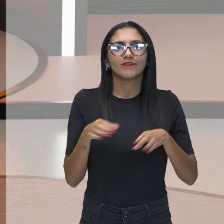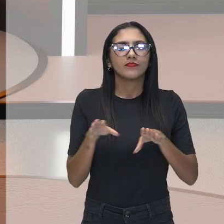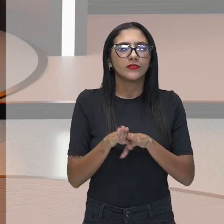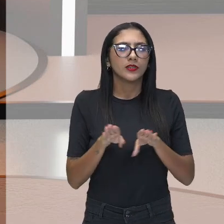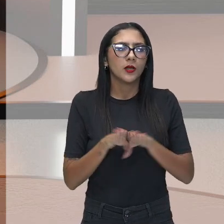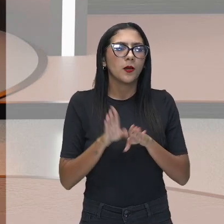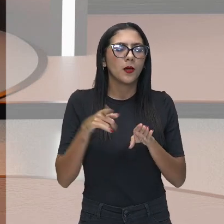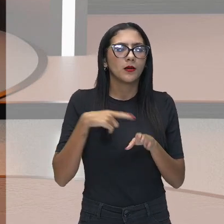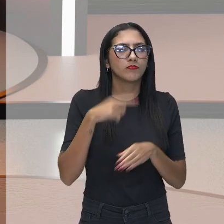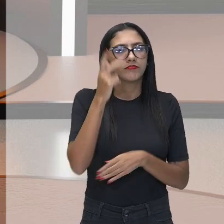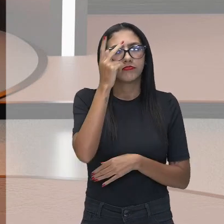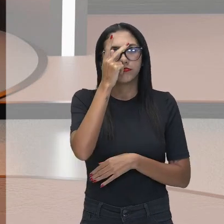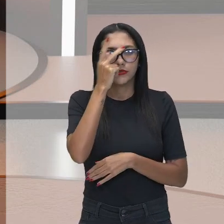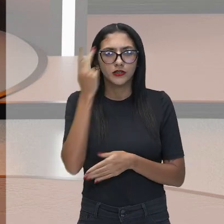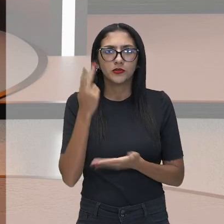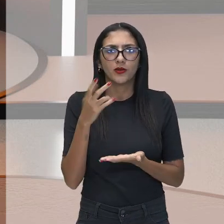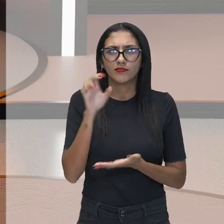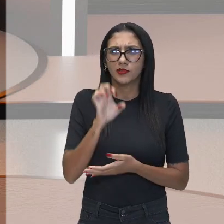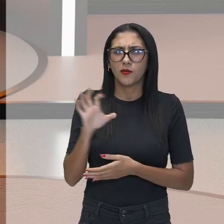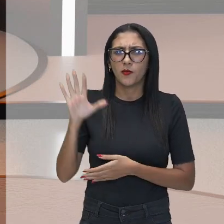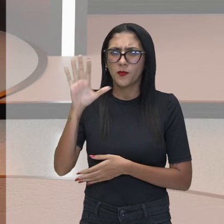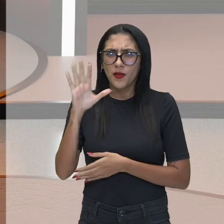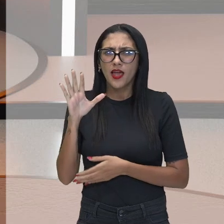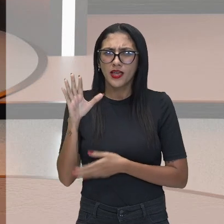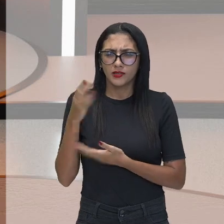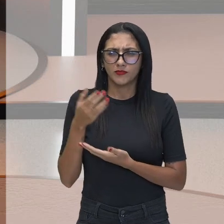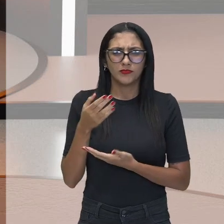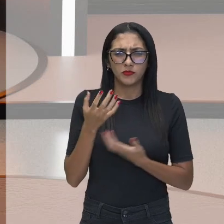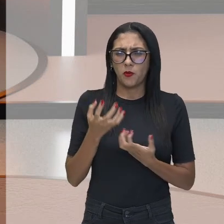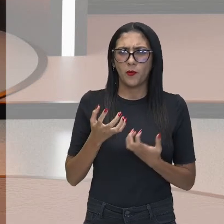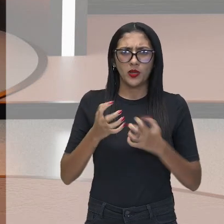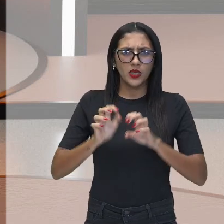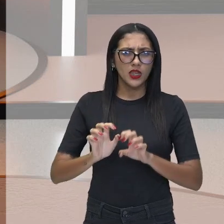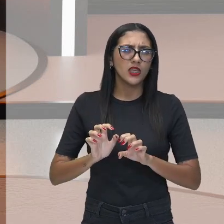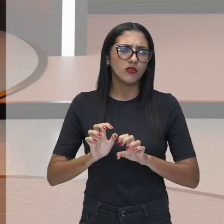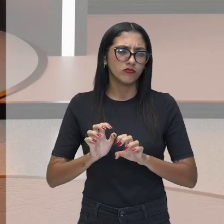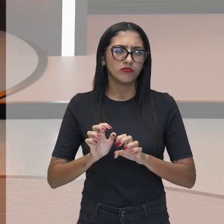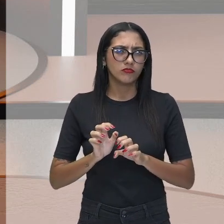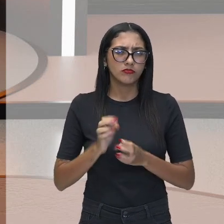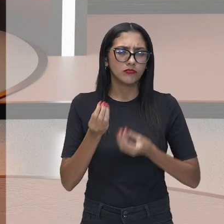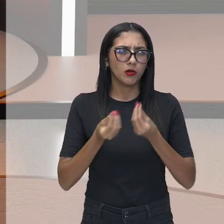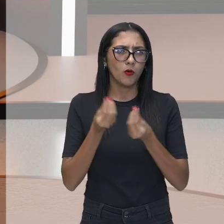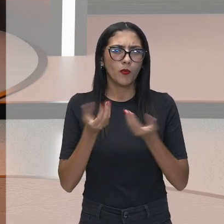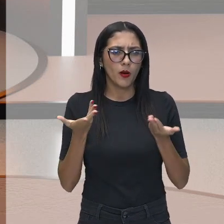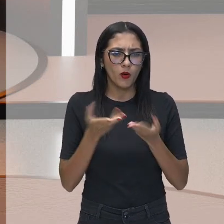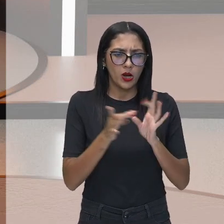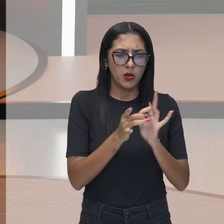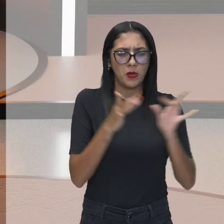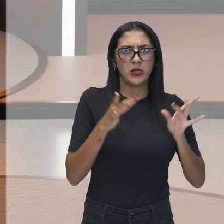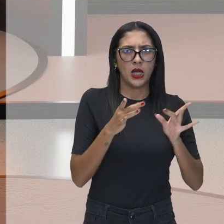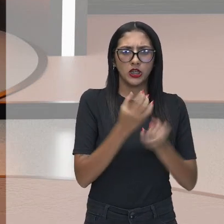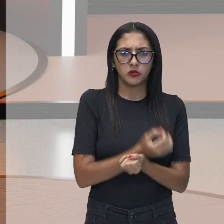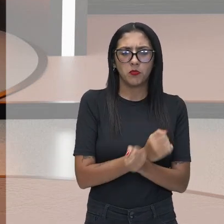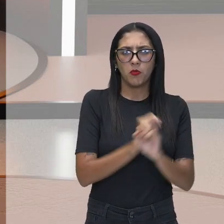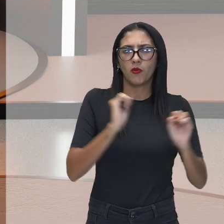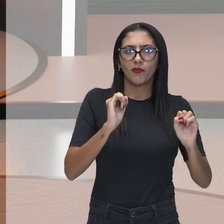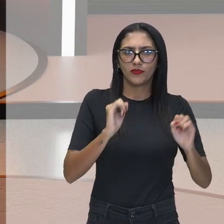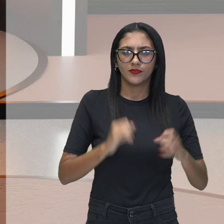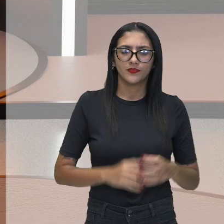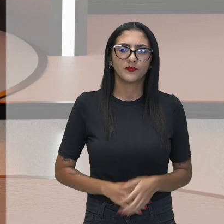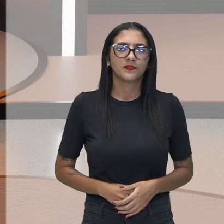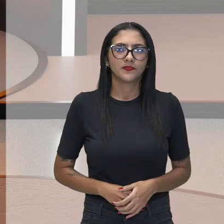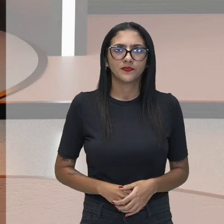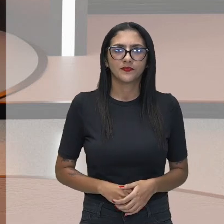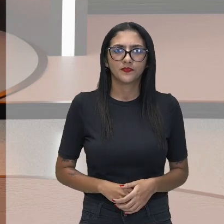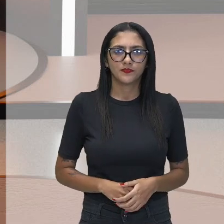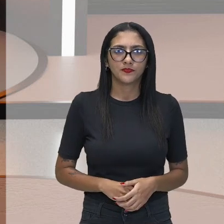era acostumada a ser tratada como os senhores tratavam os negros que agora eram recém-libertos. Mas essa falta de